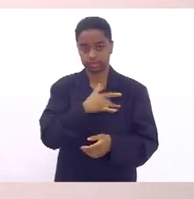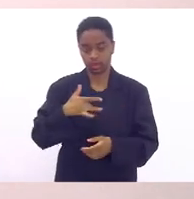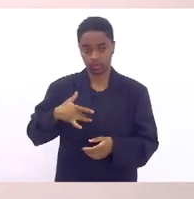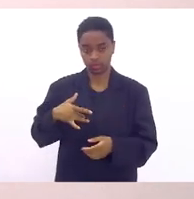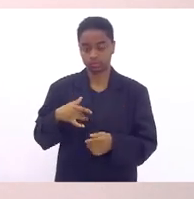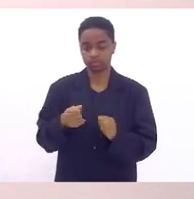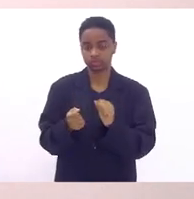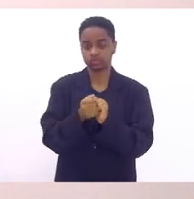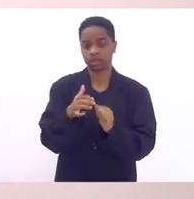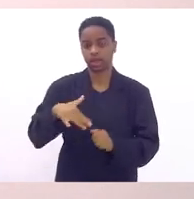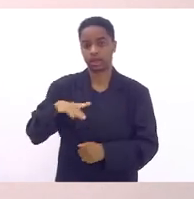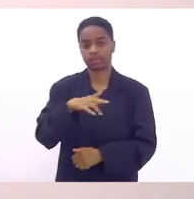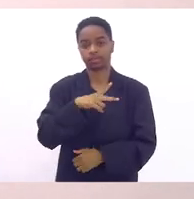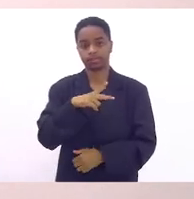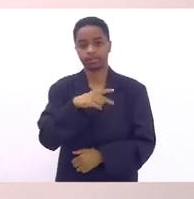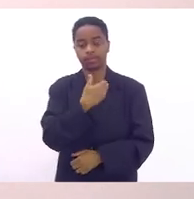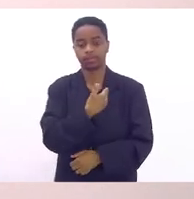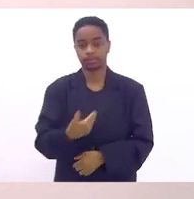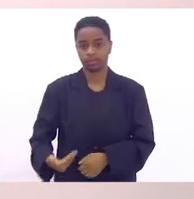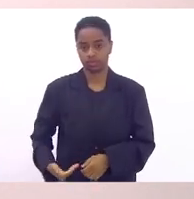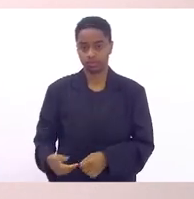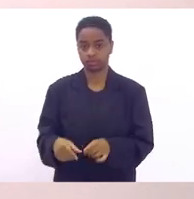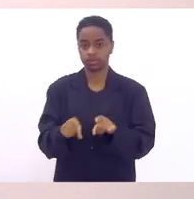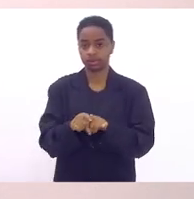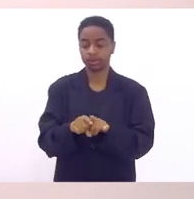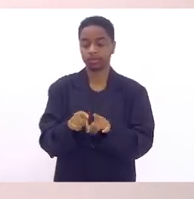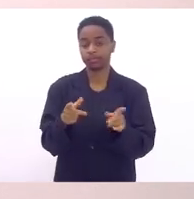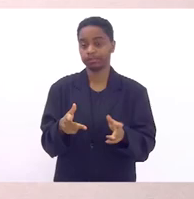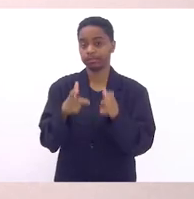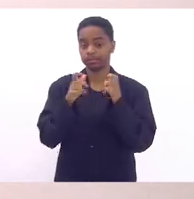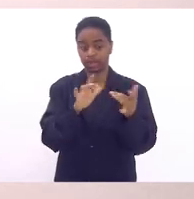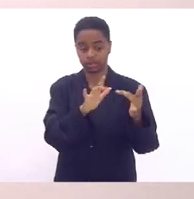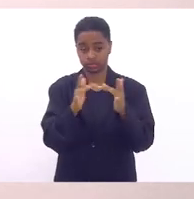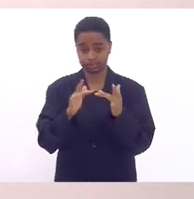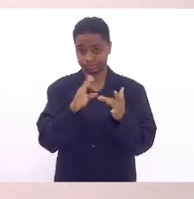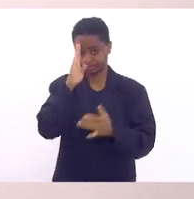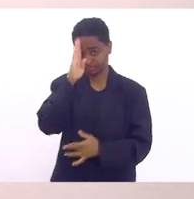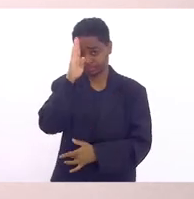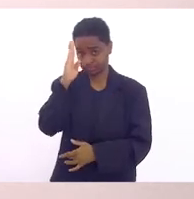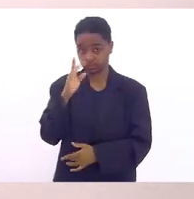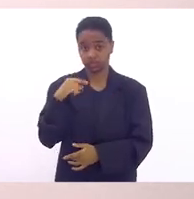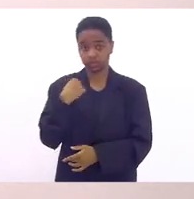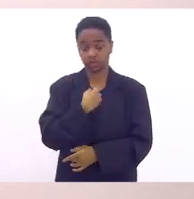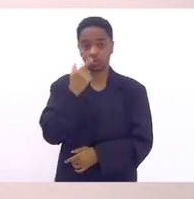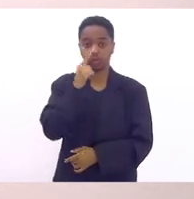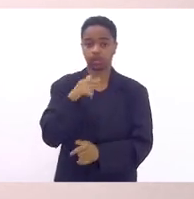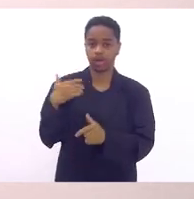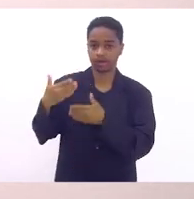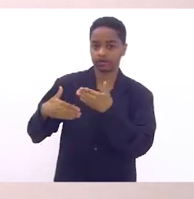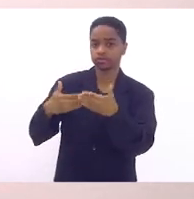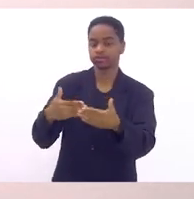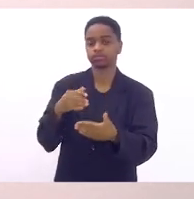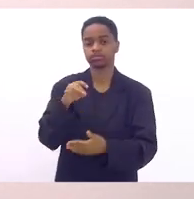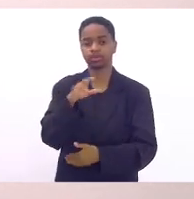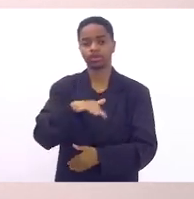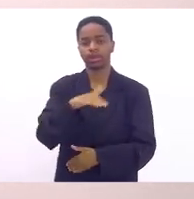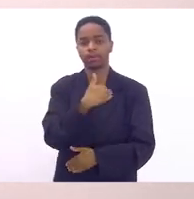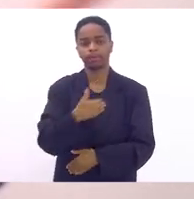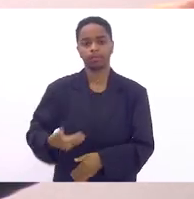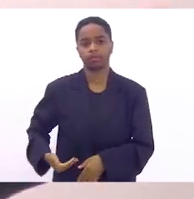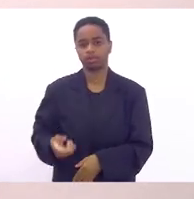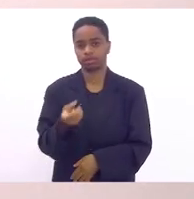setor público e privado entendendo que essa articulação é fundamental para que a gente avance não vai ser só o setor público